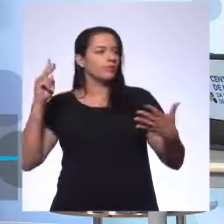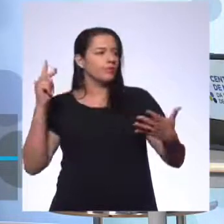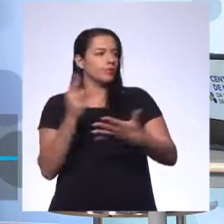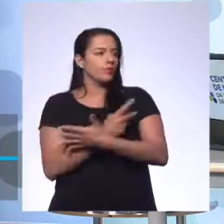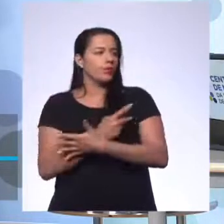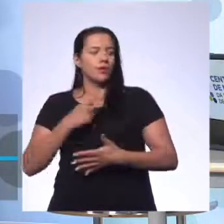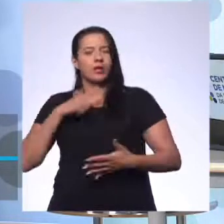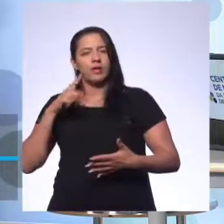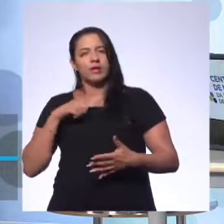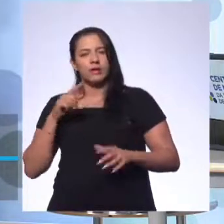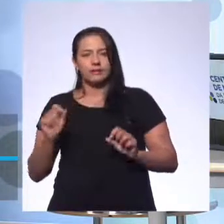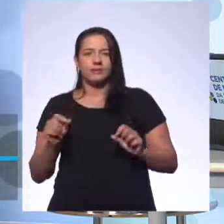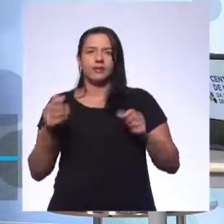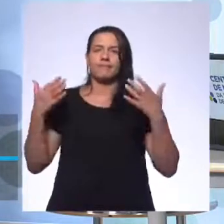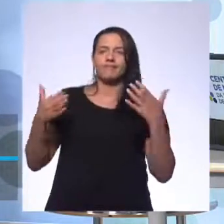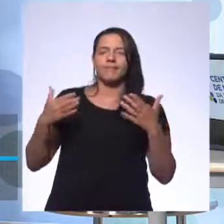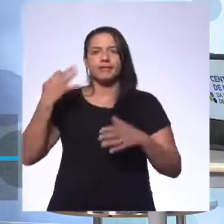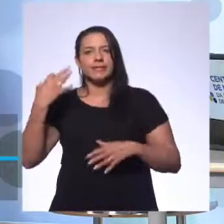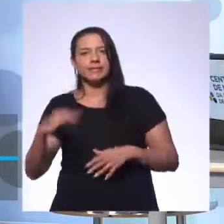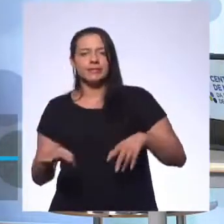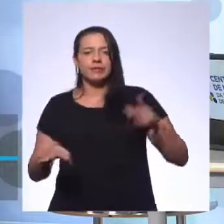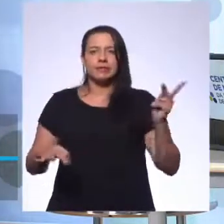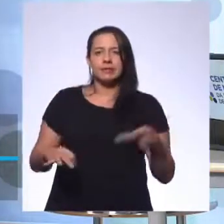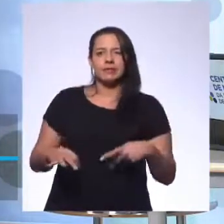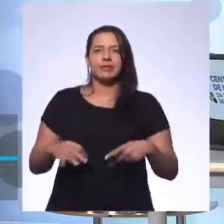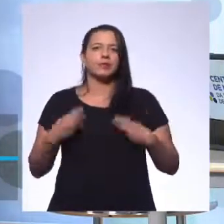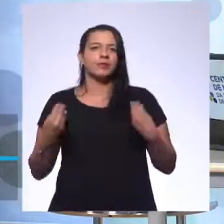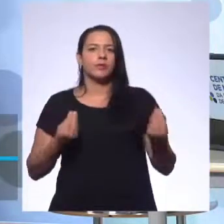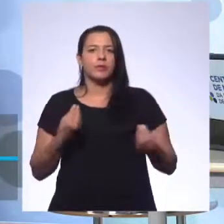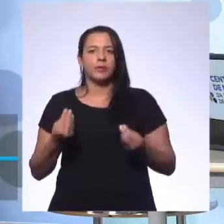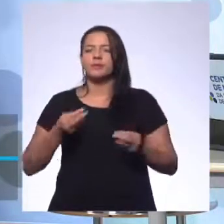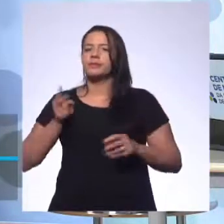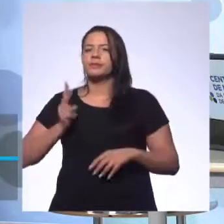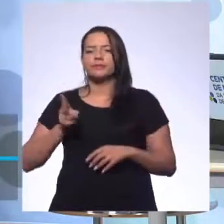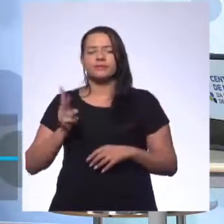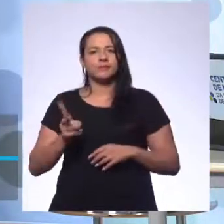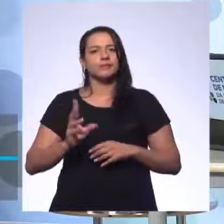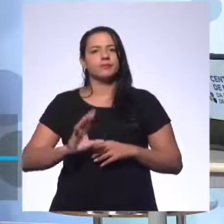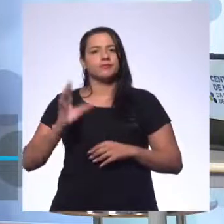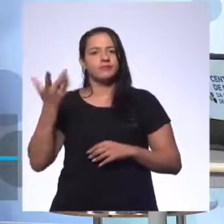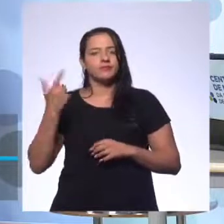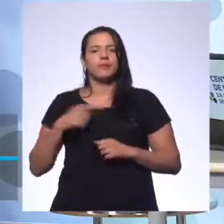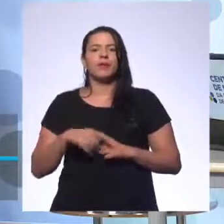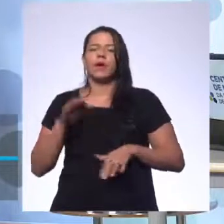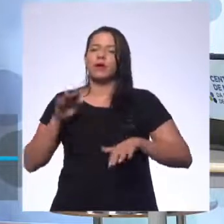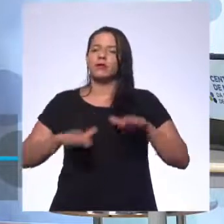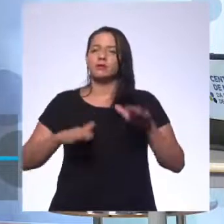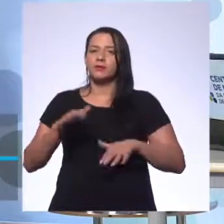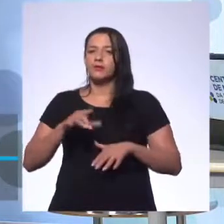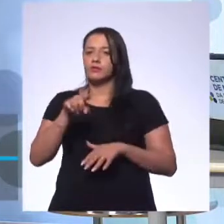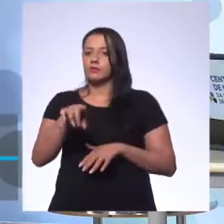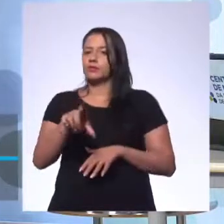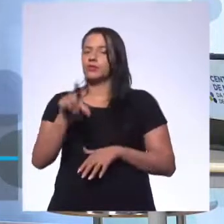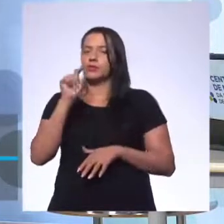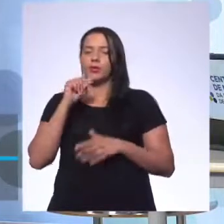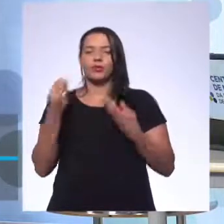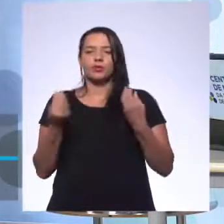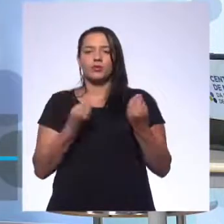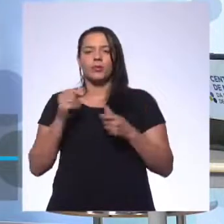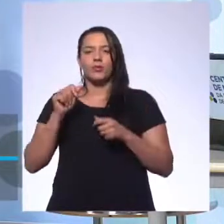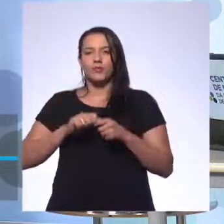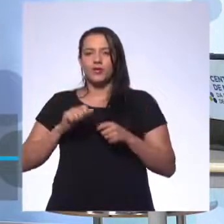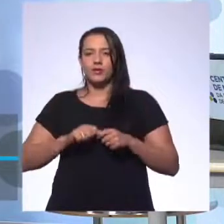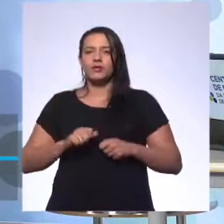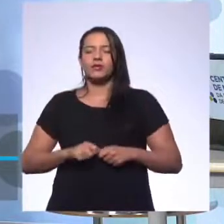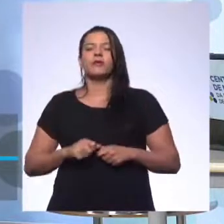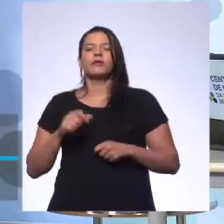nessa questão aí, né, de tá certo, tá errado, sempre vai acontecer isso, gente, dependendo do critério, é o que a gente vai ter